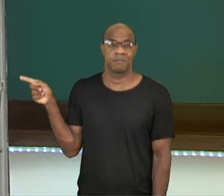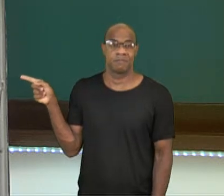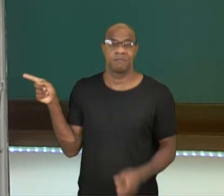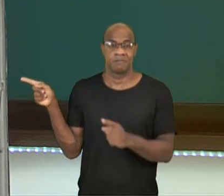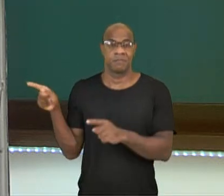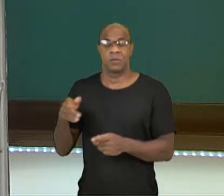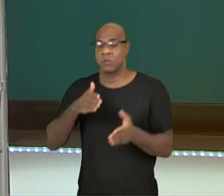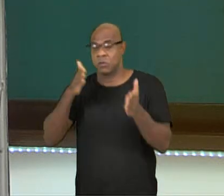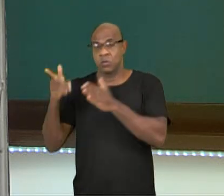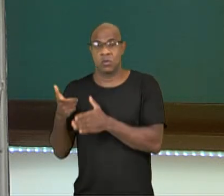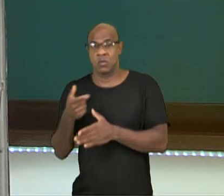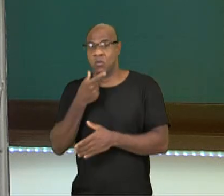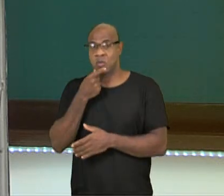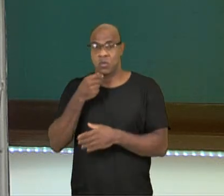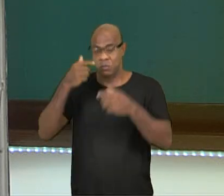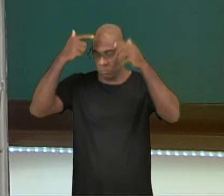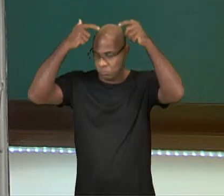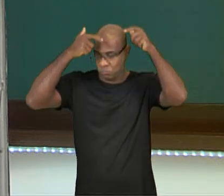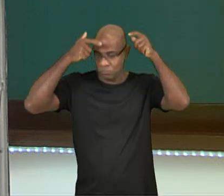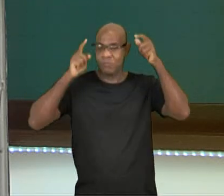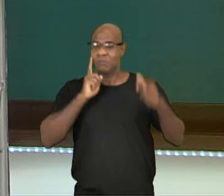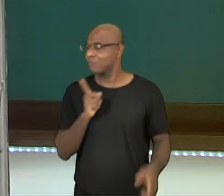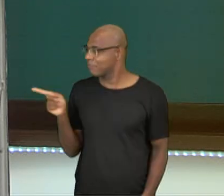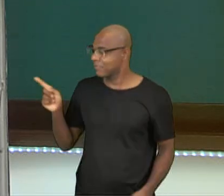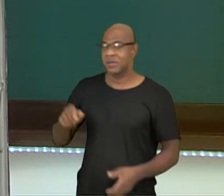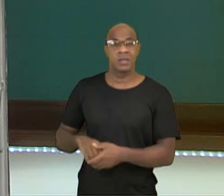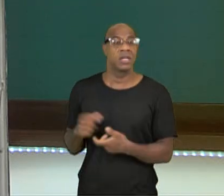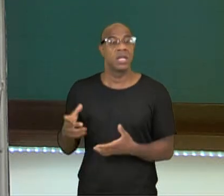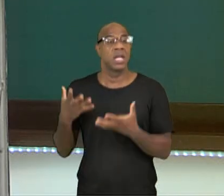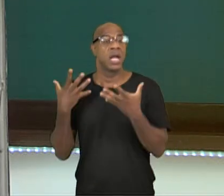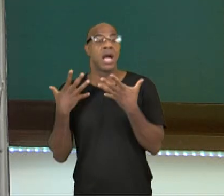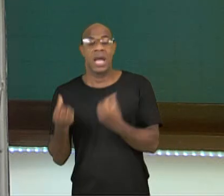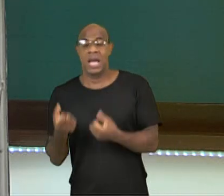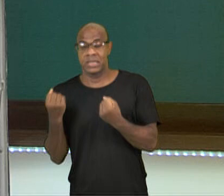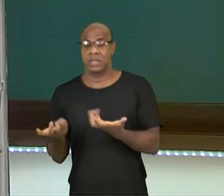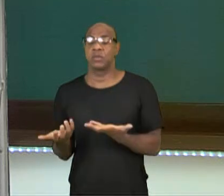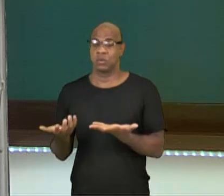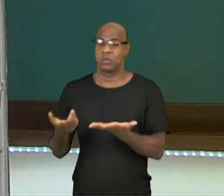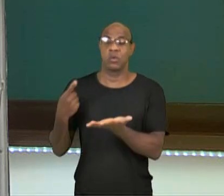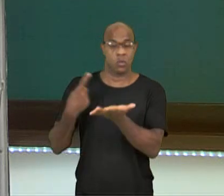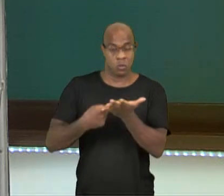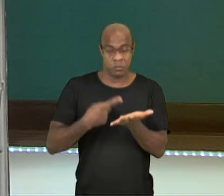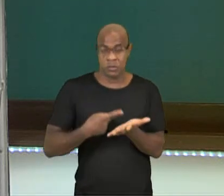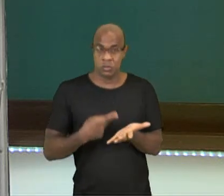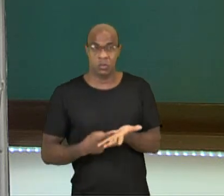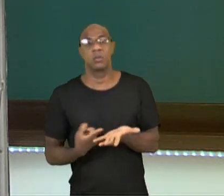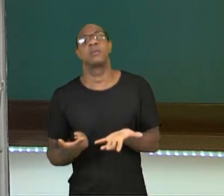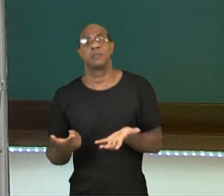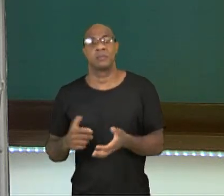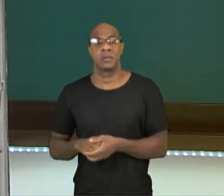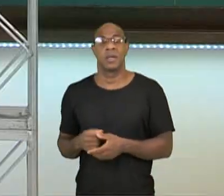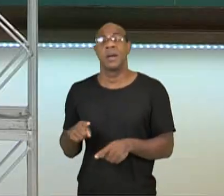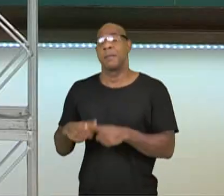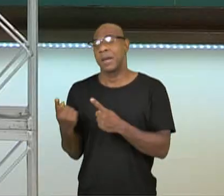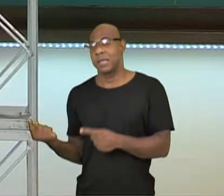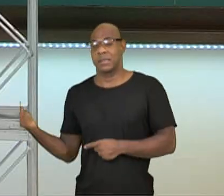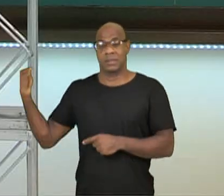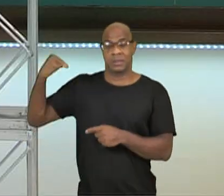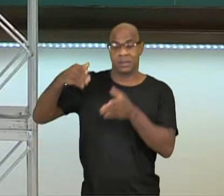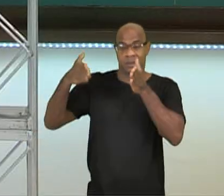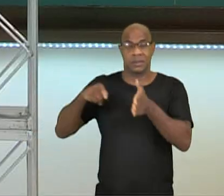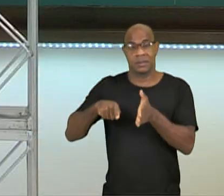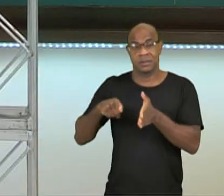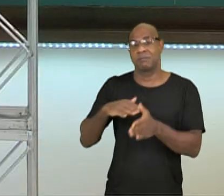a aceitava o que eles estavam propondo e então ele ficou no poder. Mas para isso, Patrice Lumumba precisou